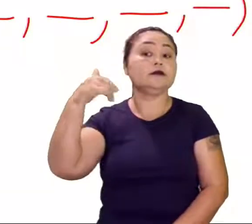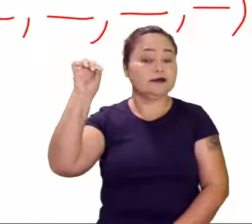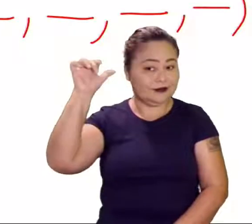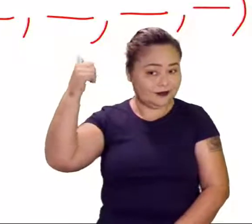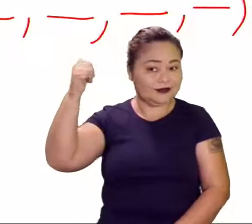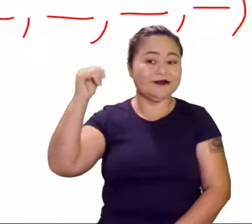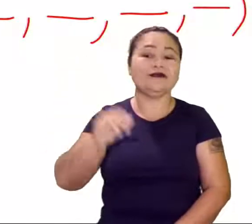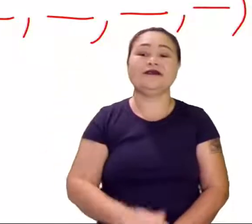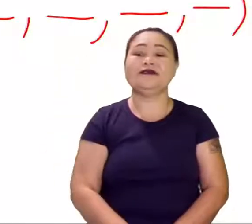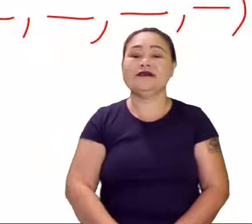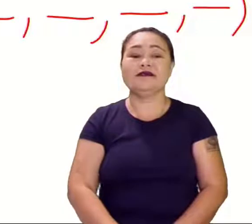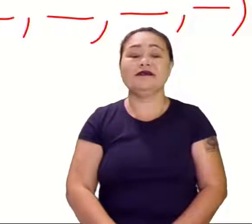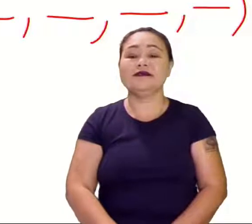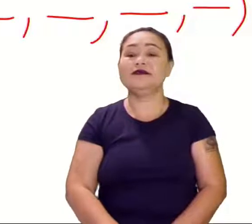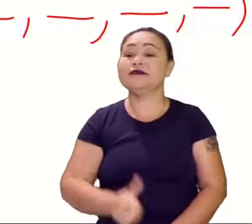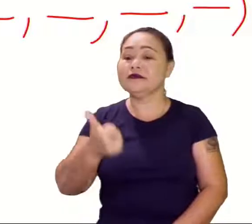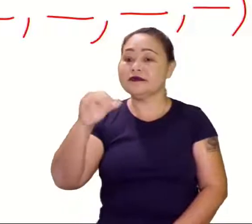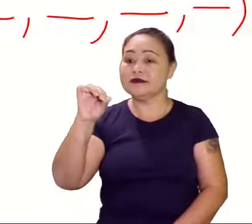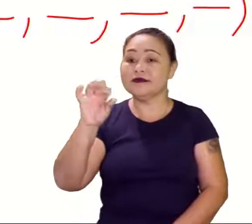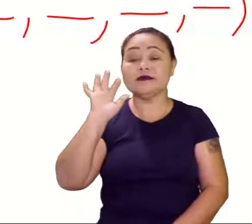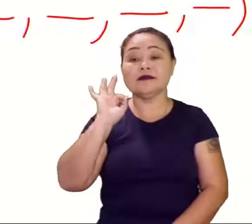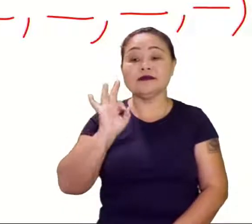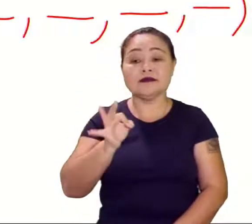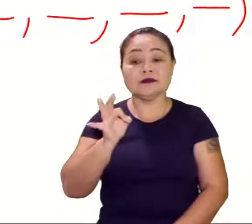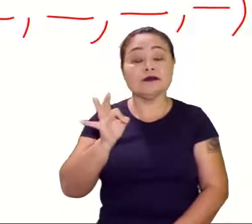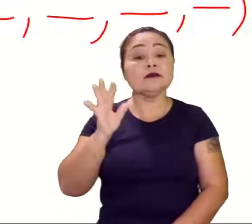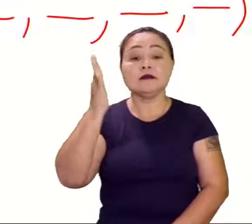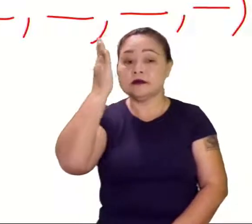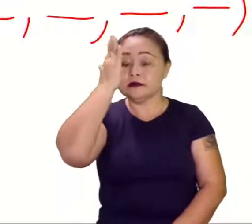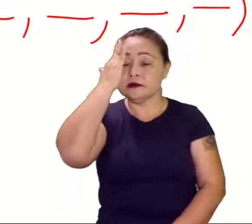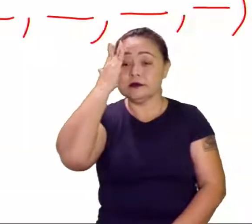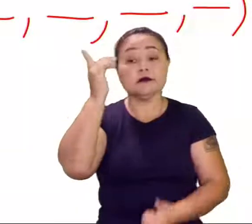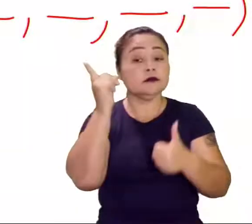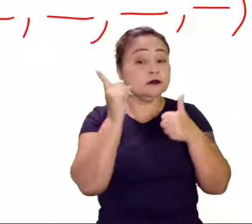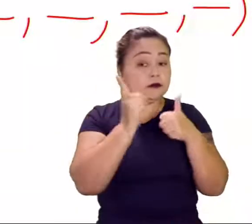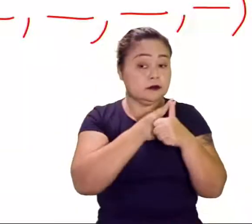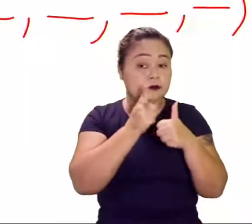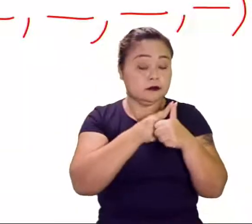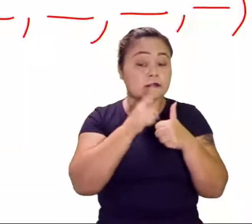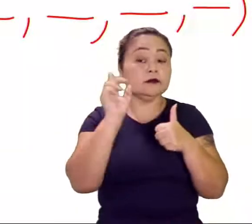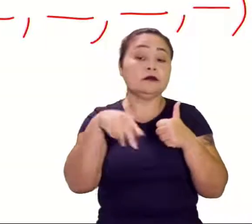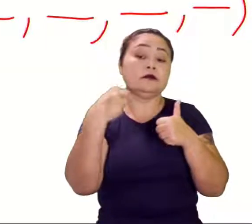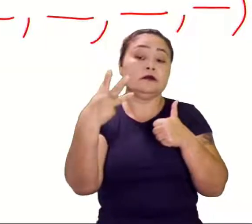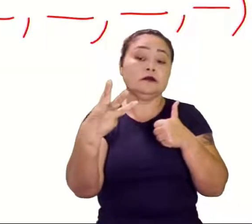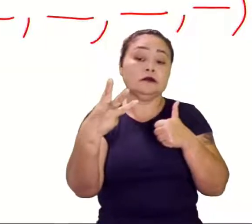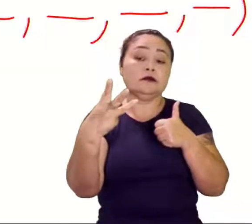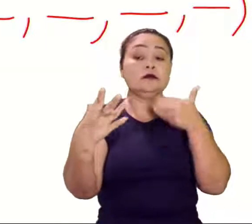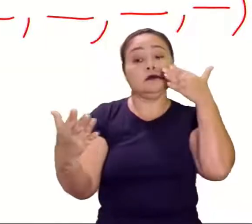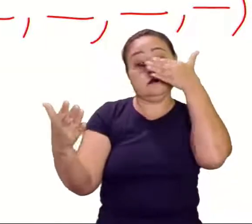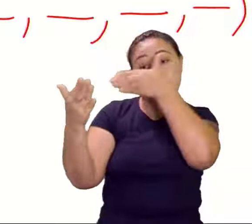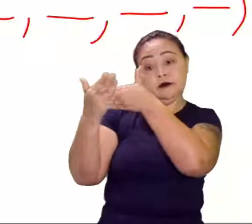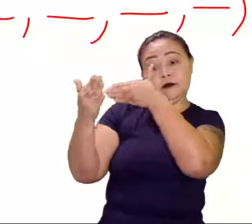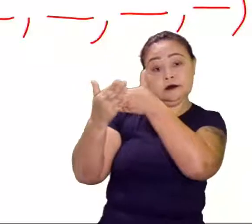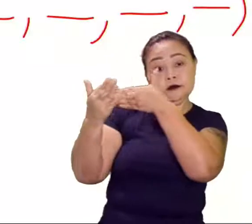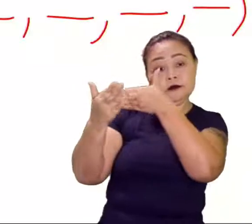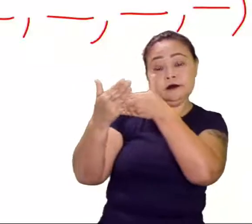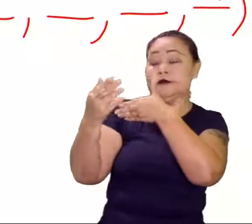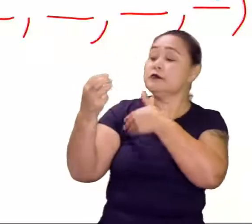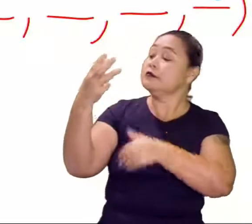10, beleza? São 10 termos, certo? A gente já sabe que o primeiro é 3, o último